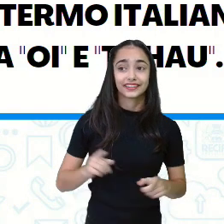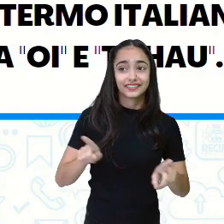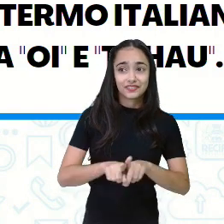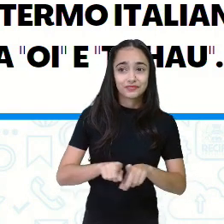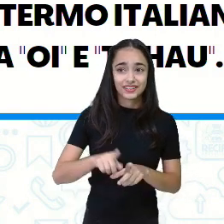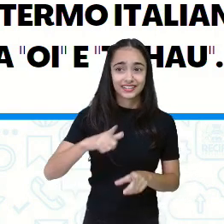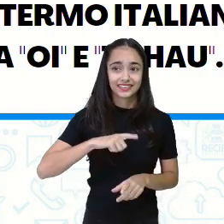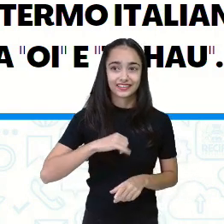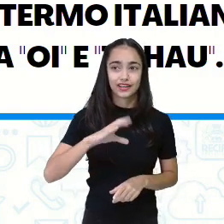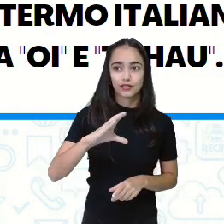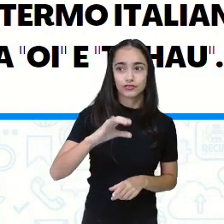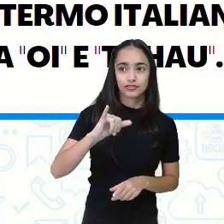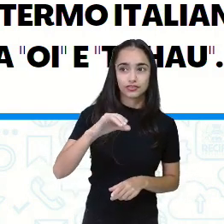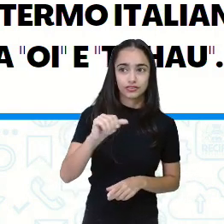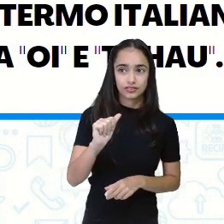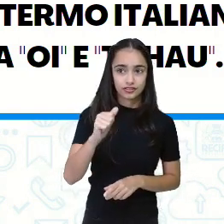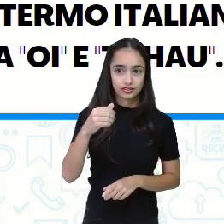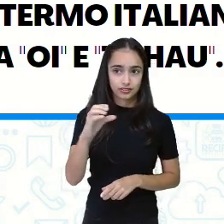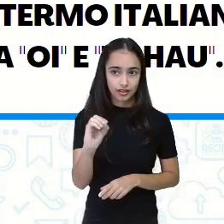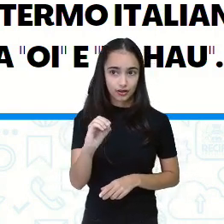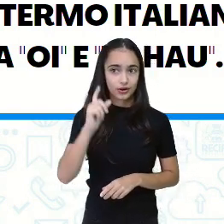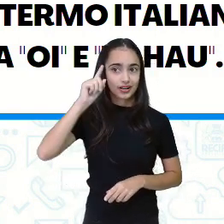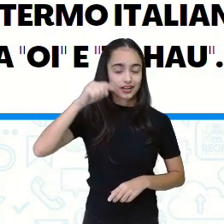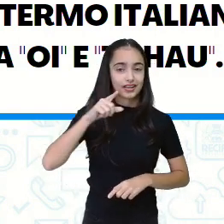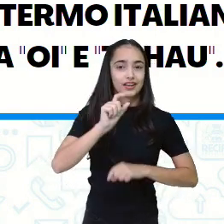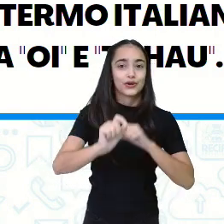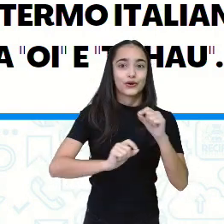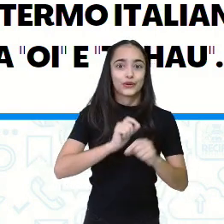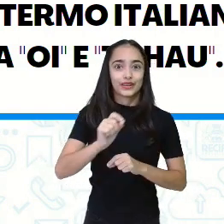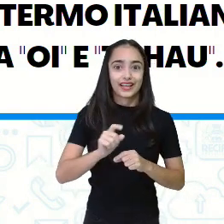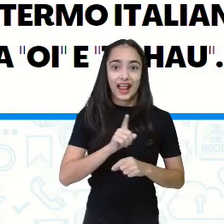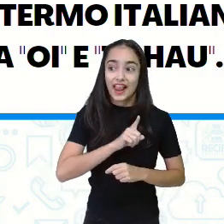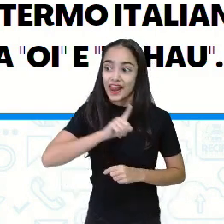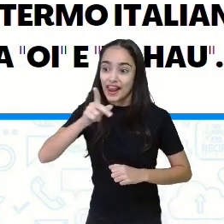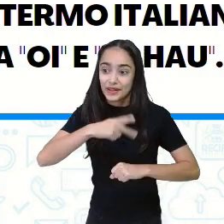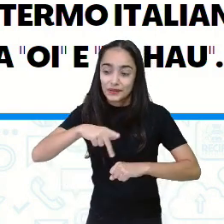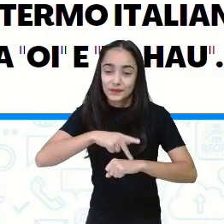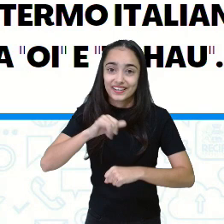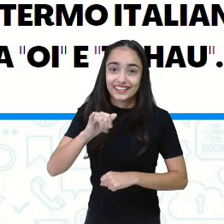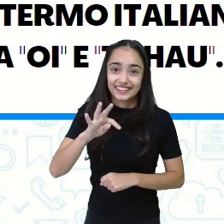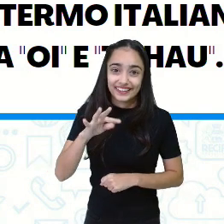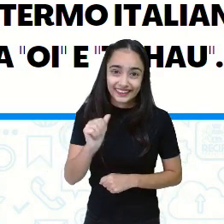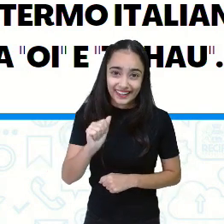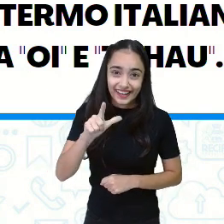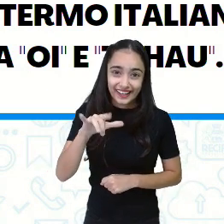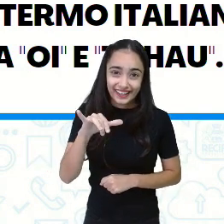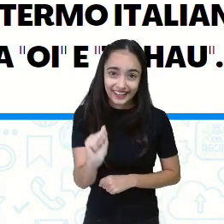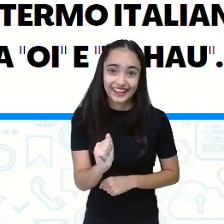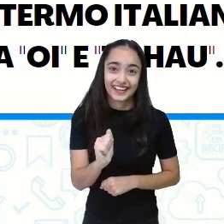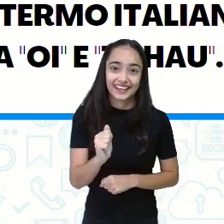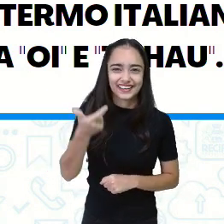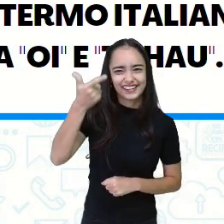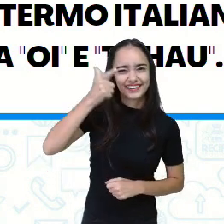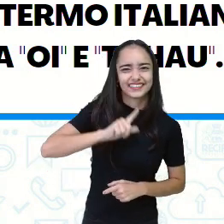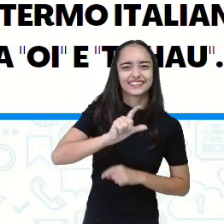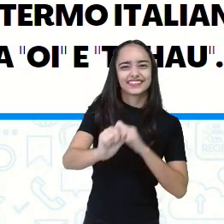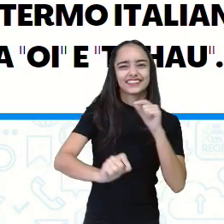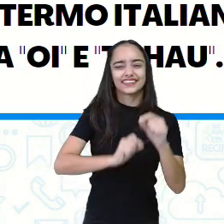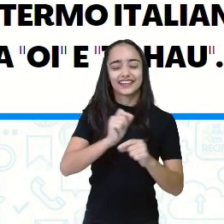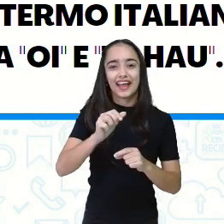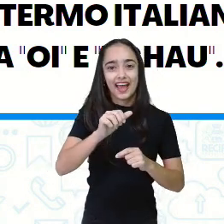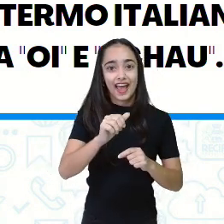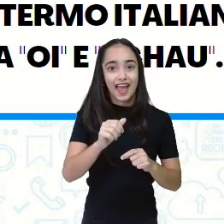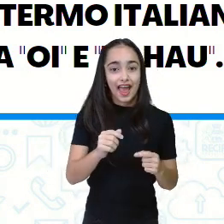de 1990, foi o mascote da Itália. A Itália que cediu a Copa e quem foi campeã foi a Alemanha, com a